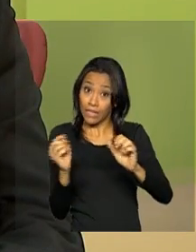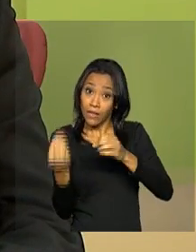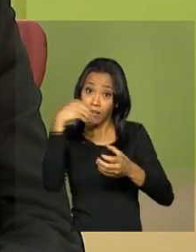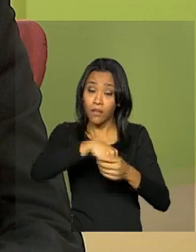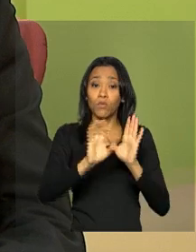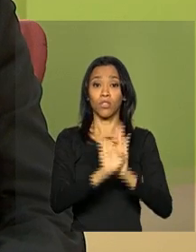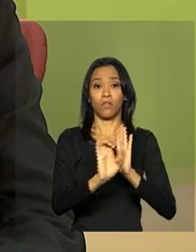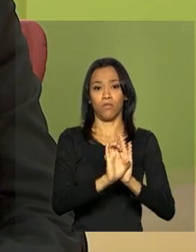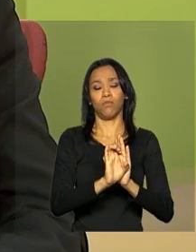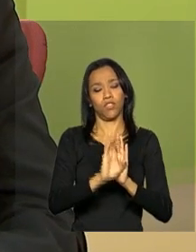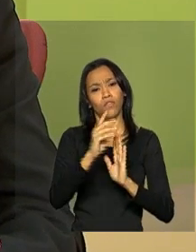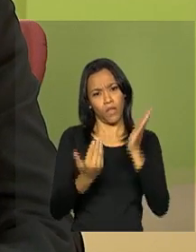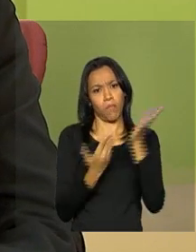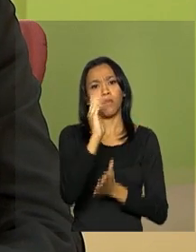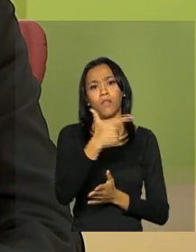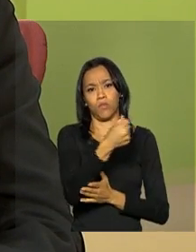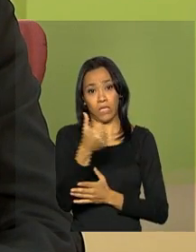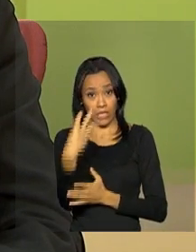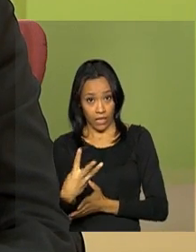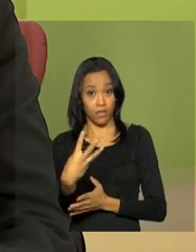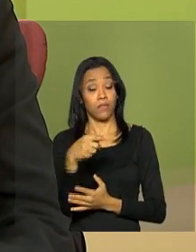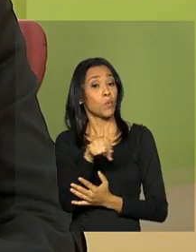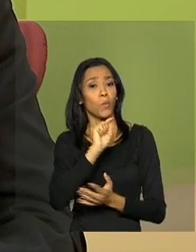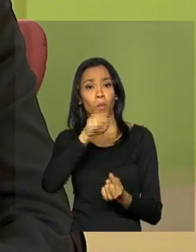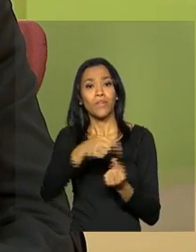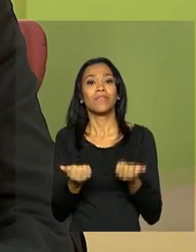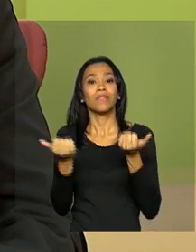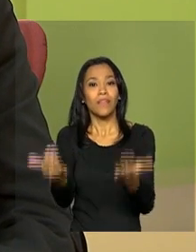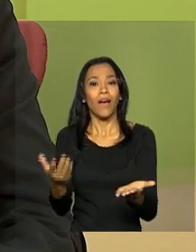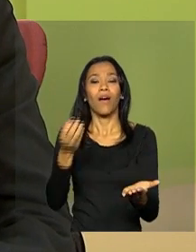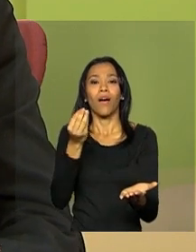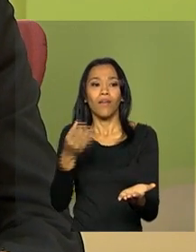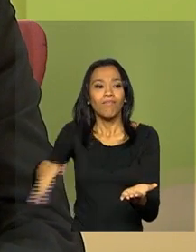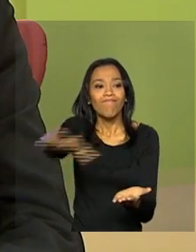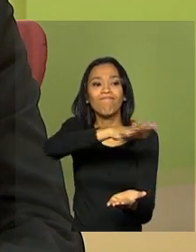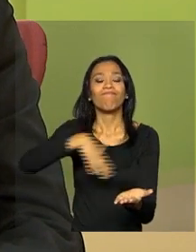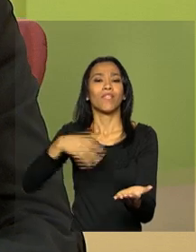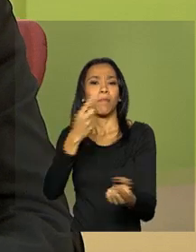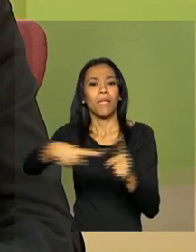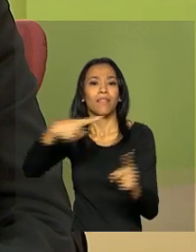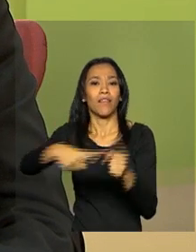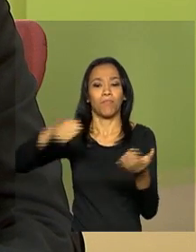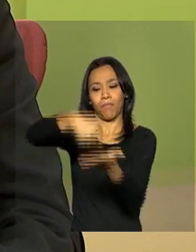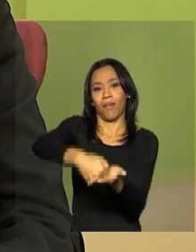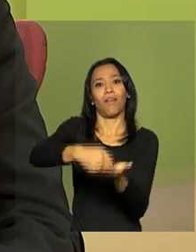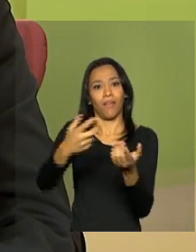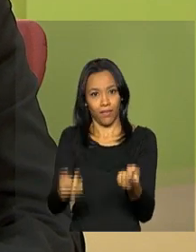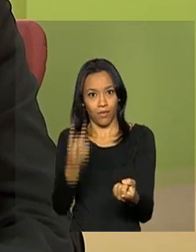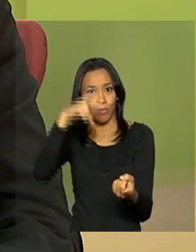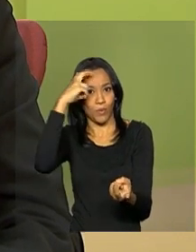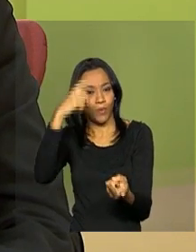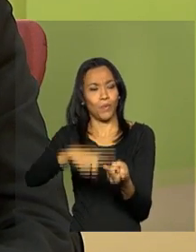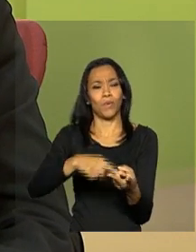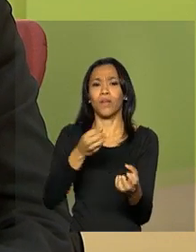em 2013, que vai dar oportunidade para o jovem de meia entrada cultural e do meio transporte interestadual também. O